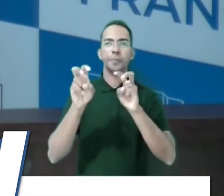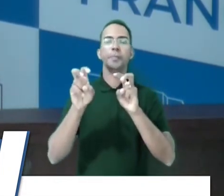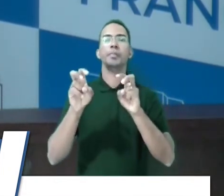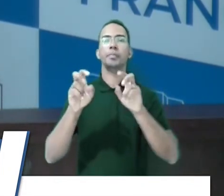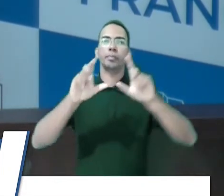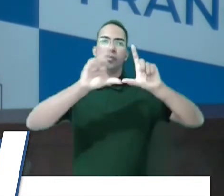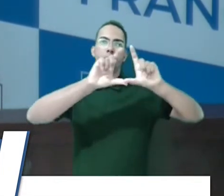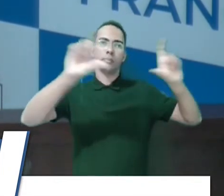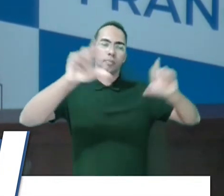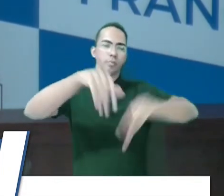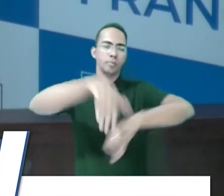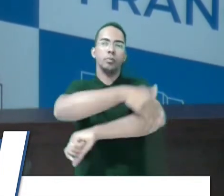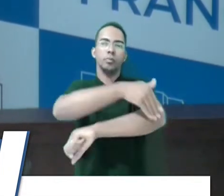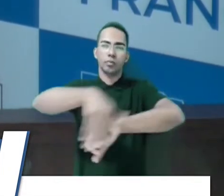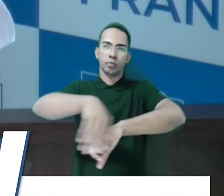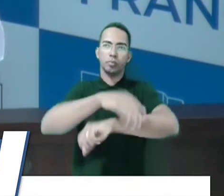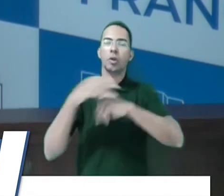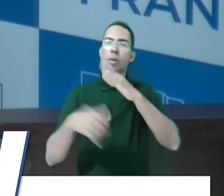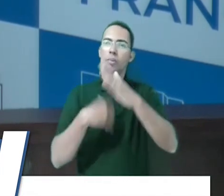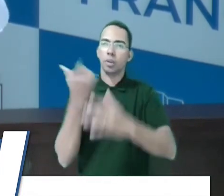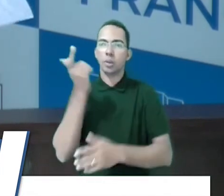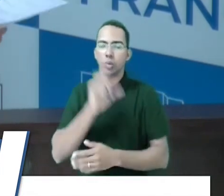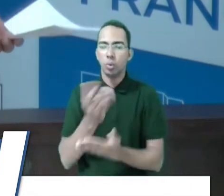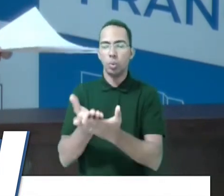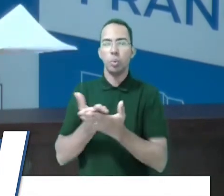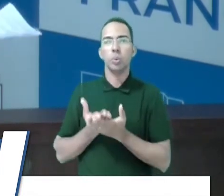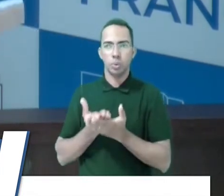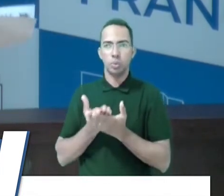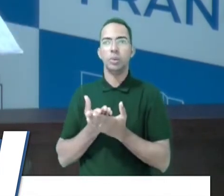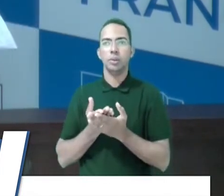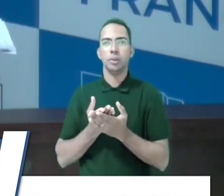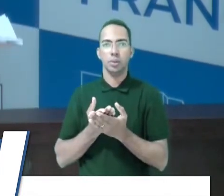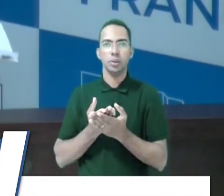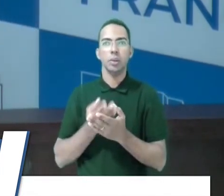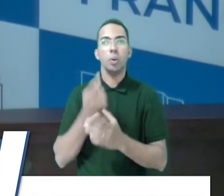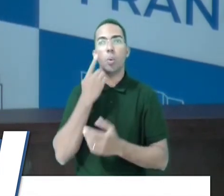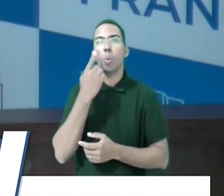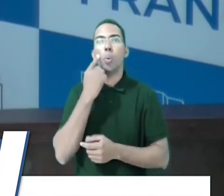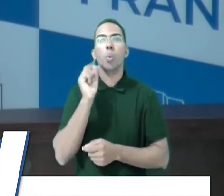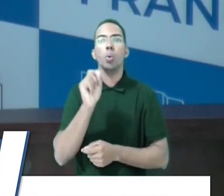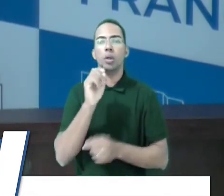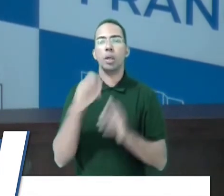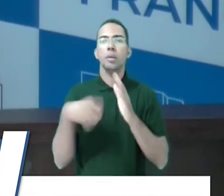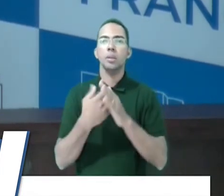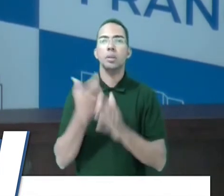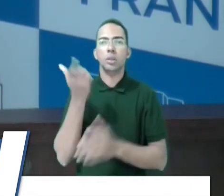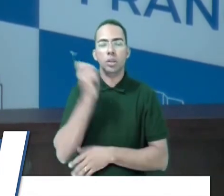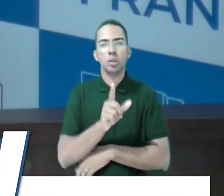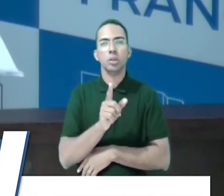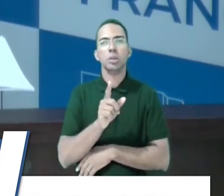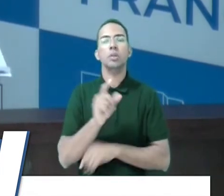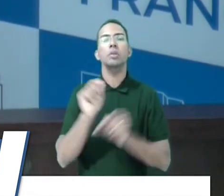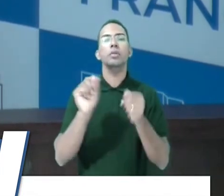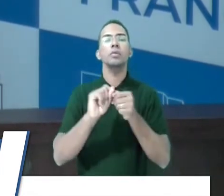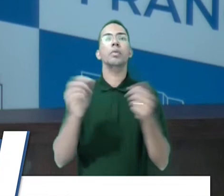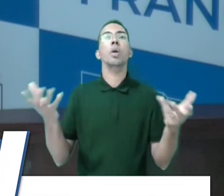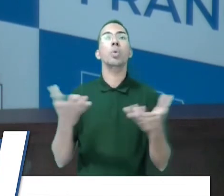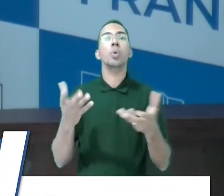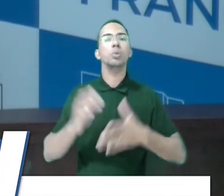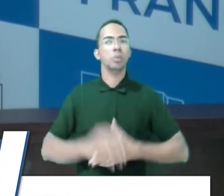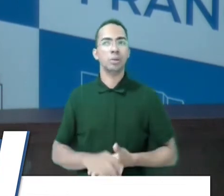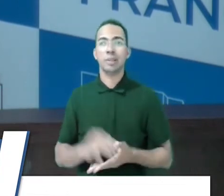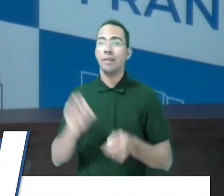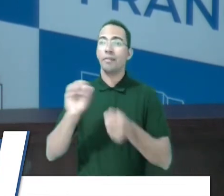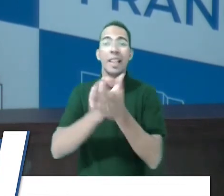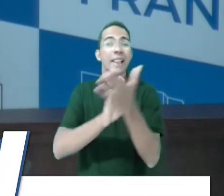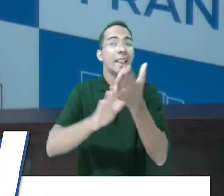A empresa que ganhou a licitação, veja o que a empresa que ganhou a licitação das placas de rua fez até hoje. Não fez nada. As